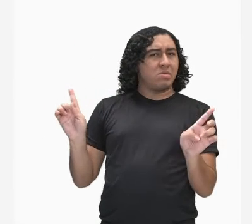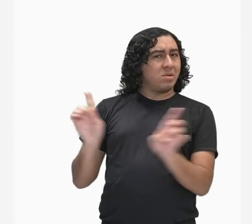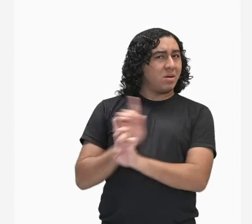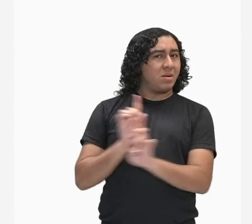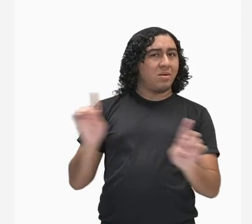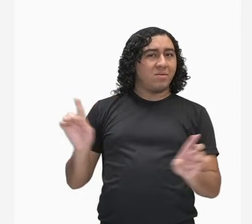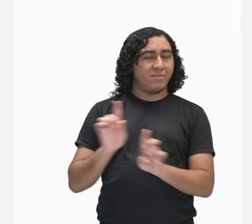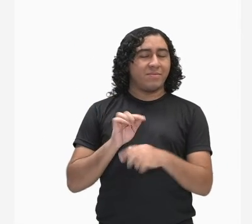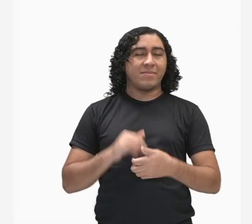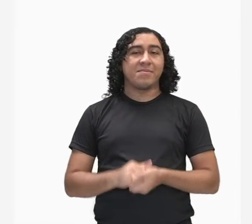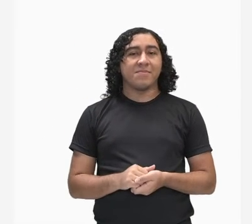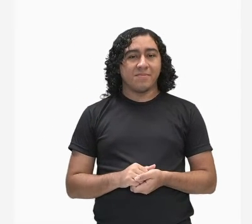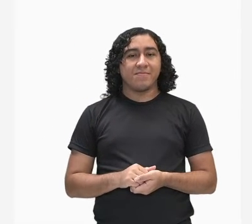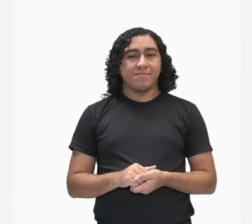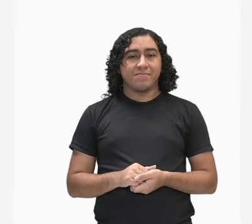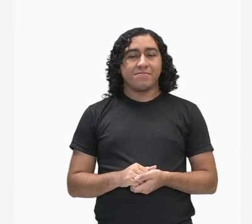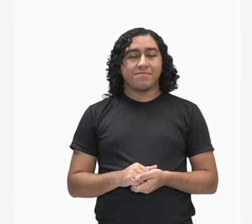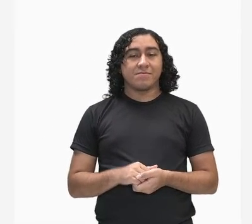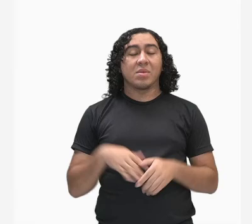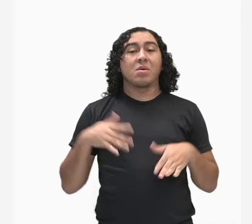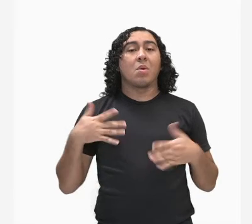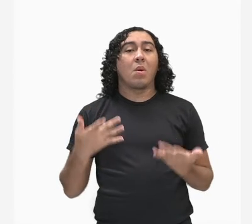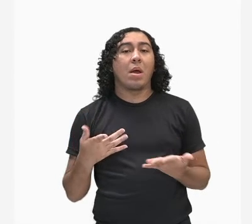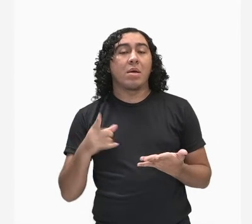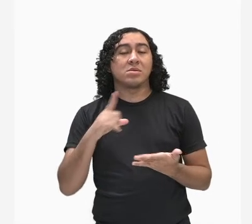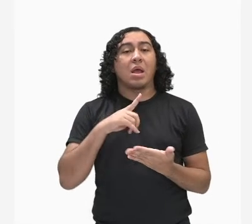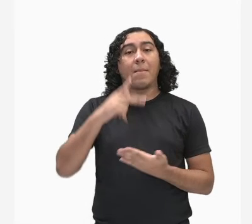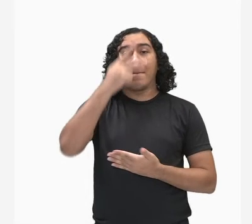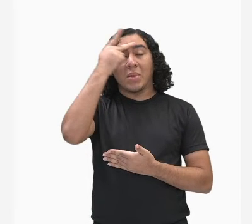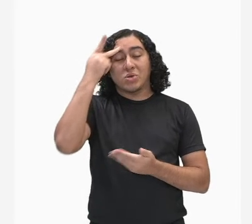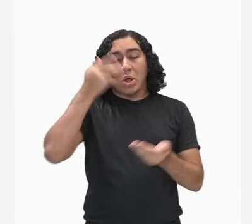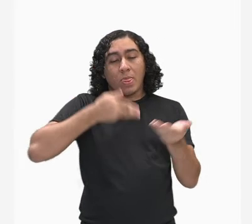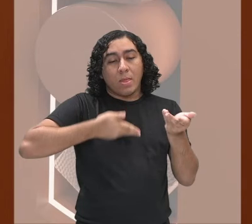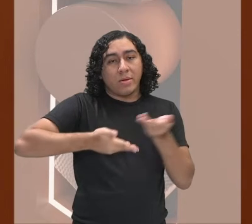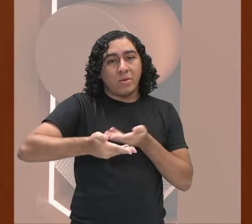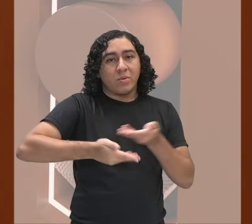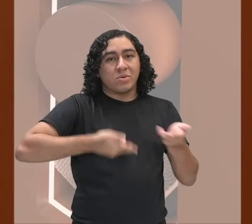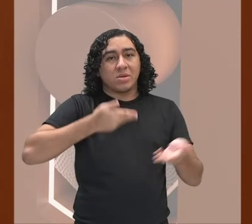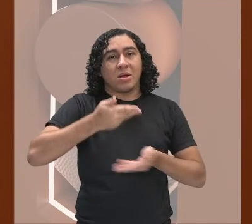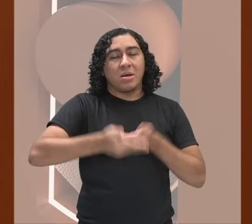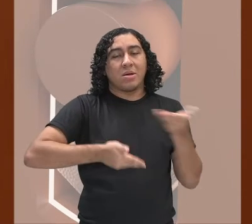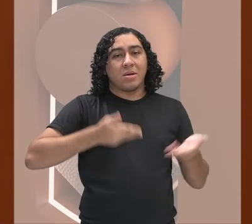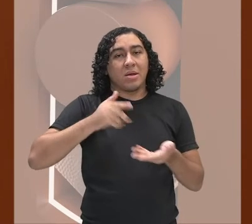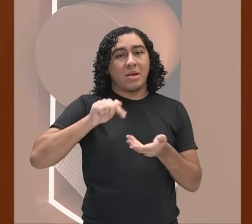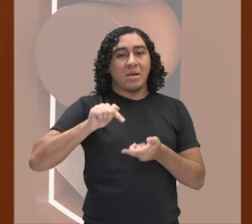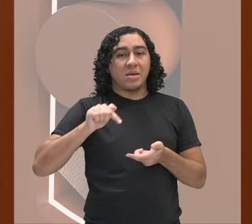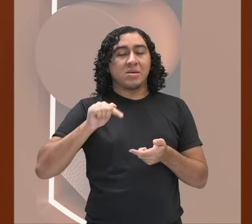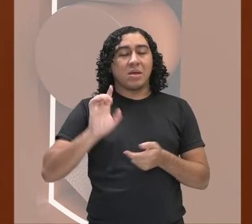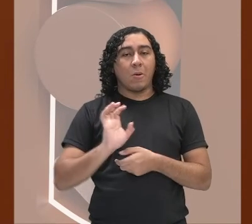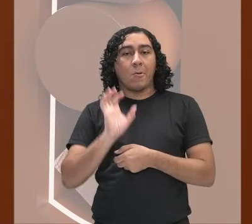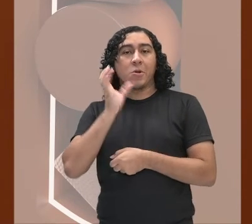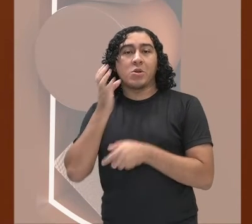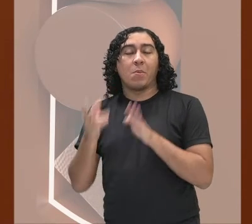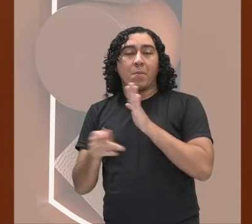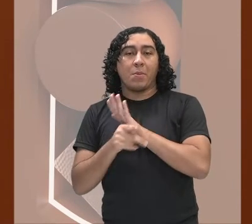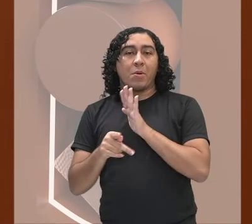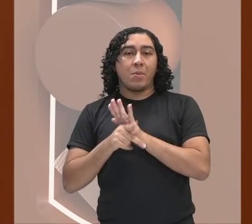isso? Então, quem vai fazer essa articulação, quem vai negociar essa articulação para